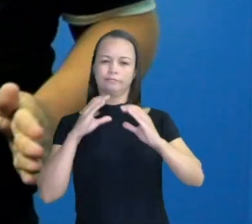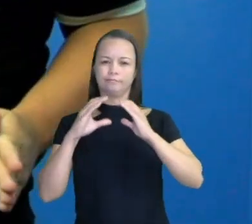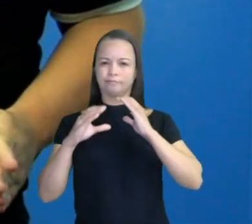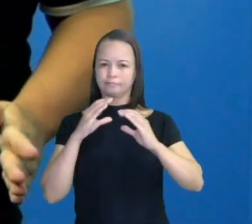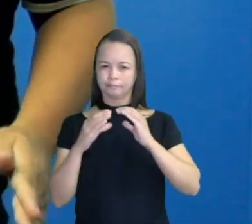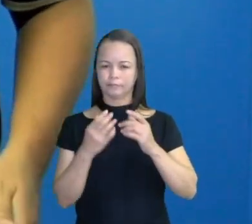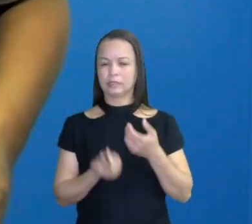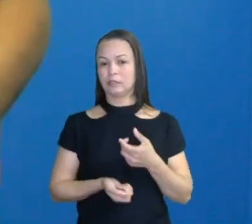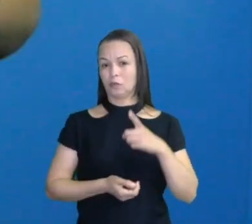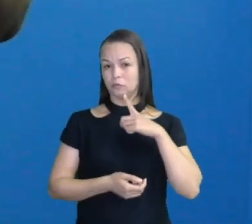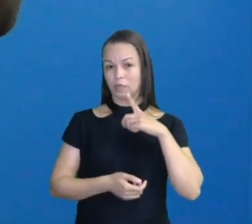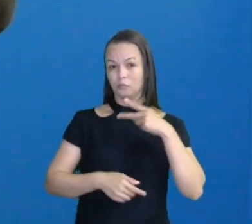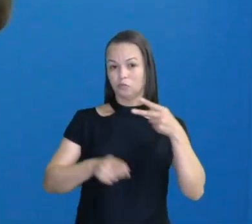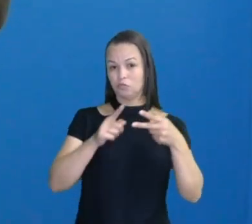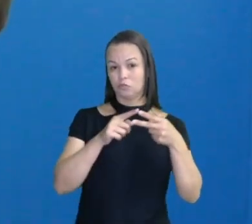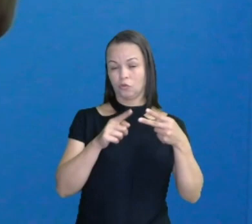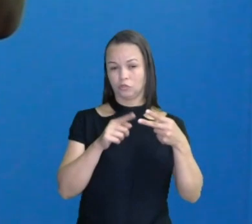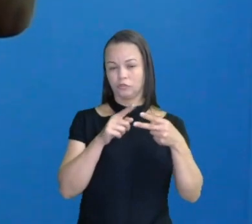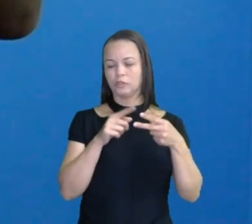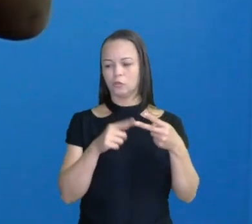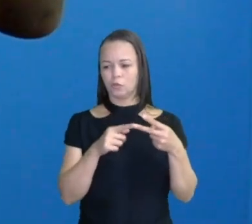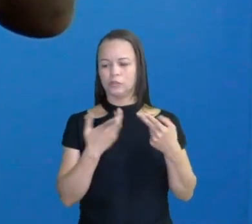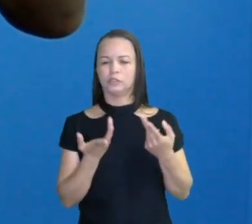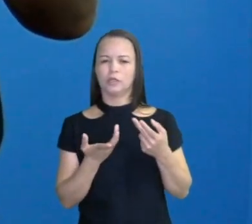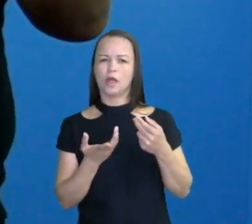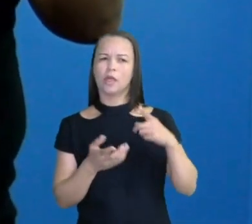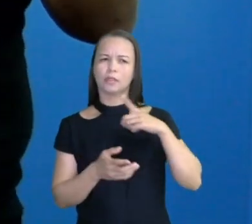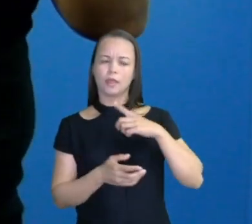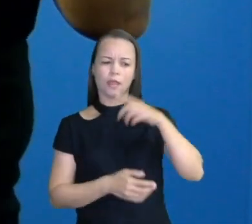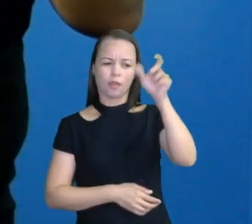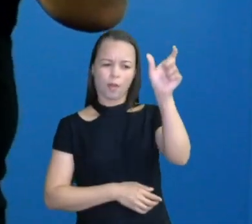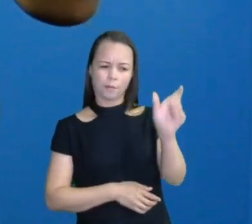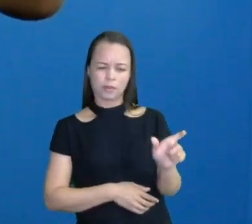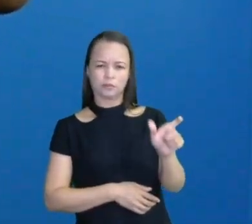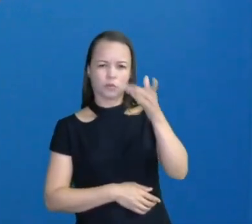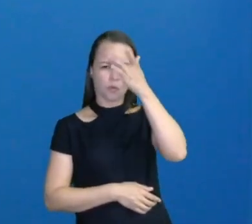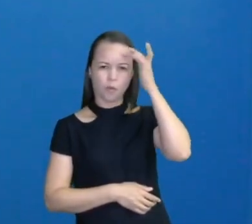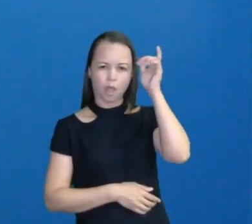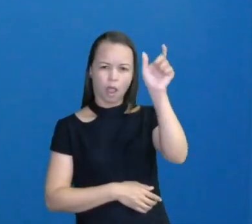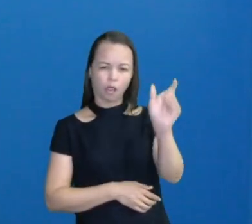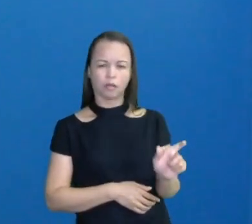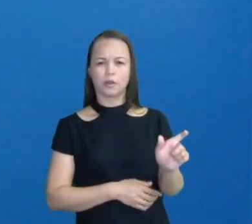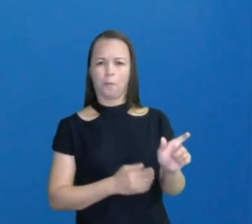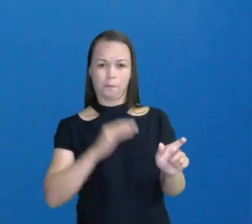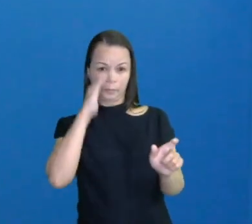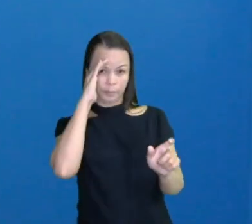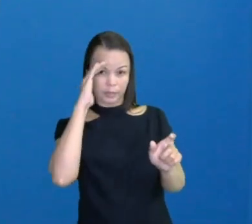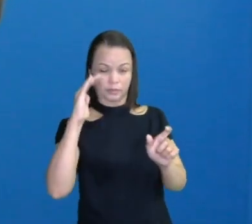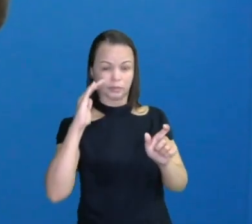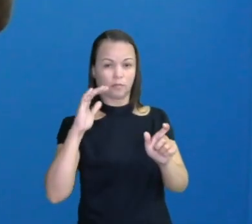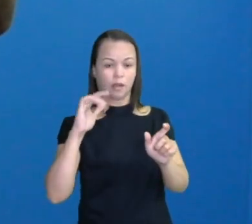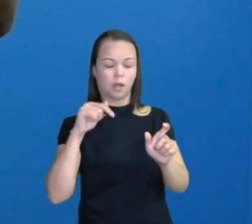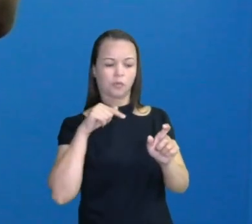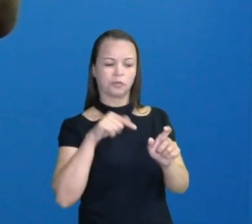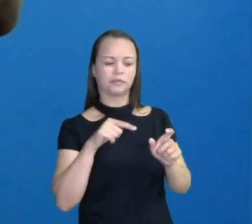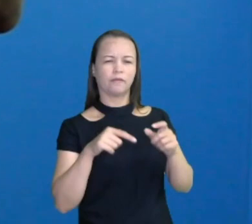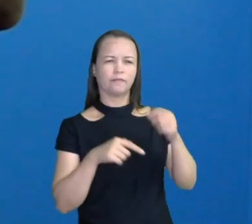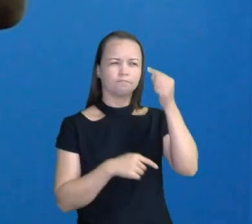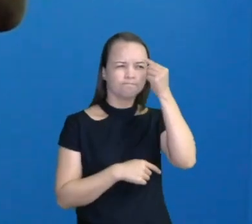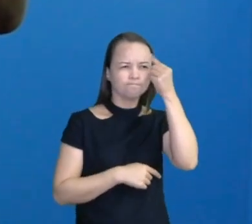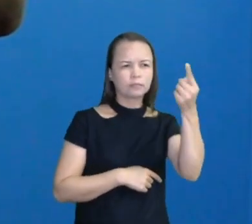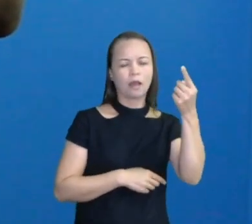dois vetores, certo? A gente tem aquela pessoa, o principal, né, que teve a ideia